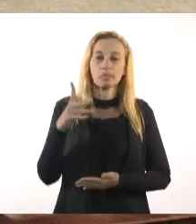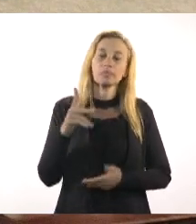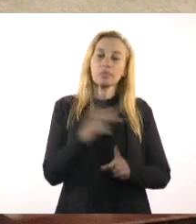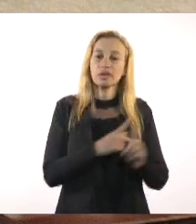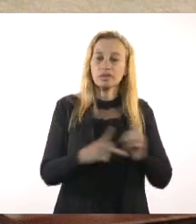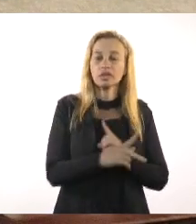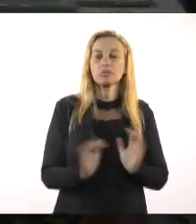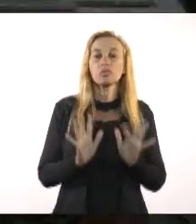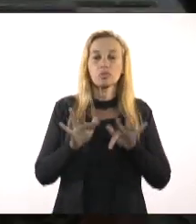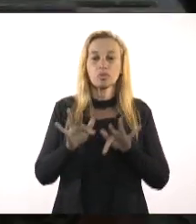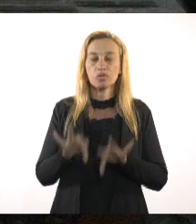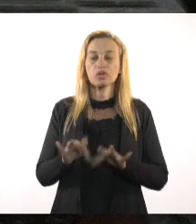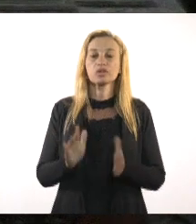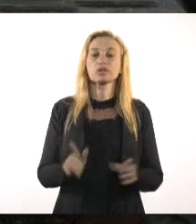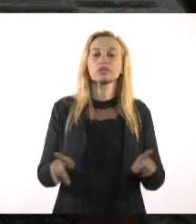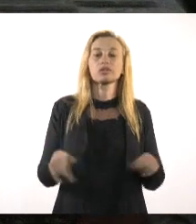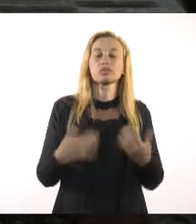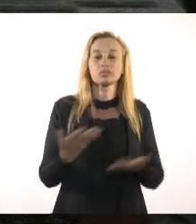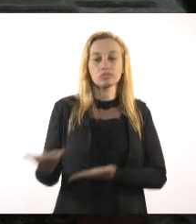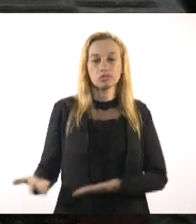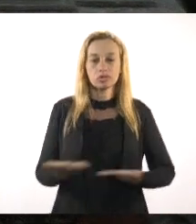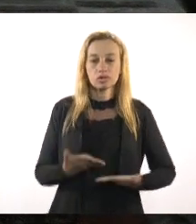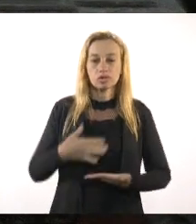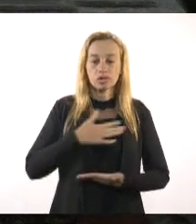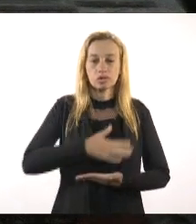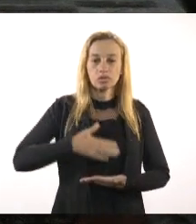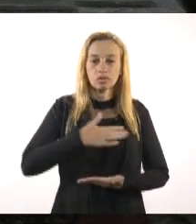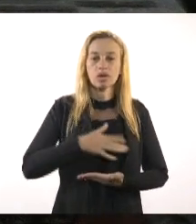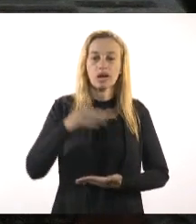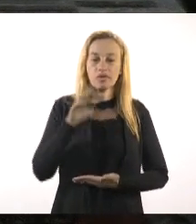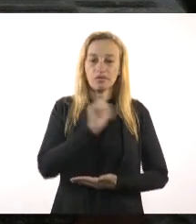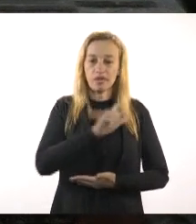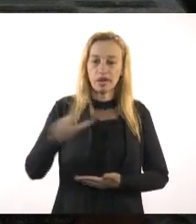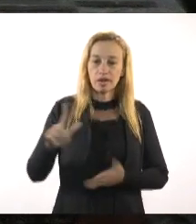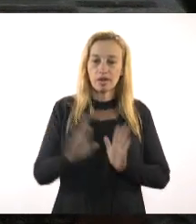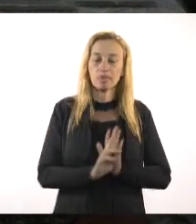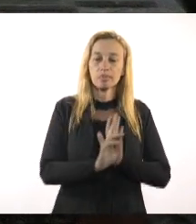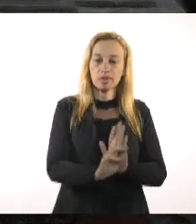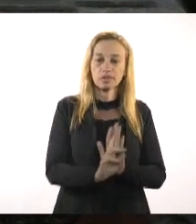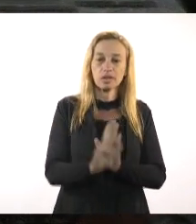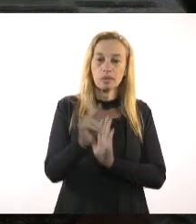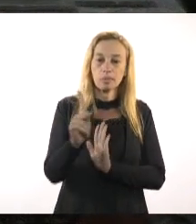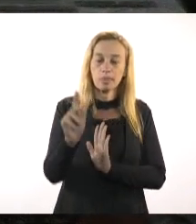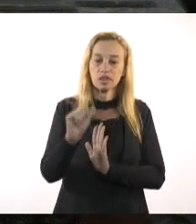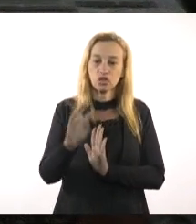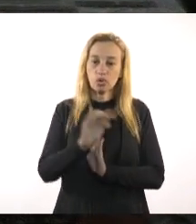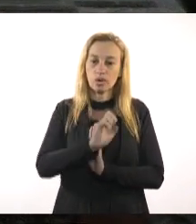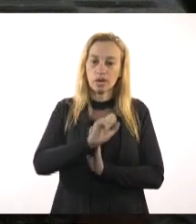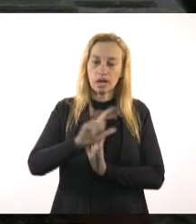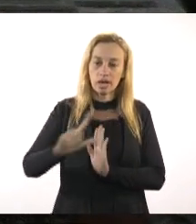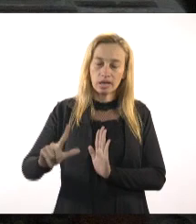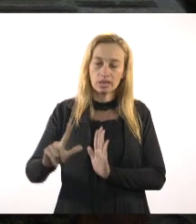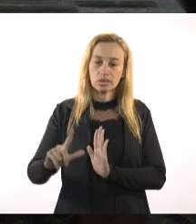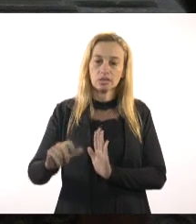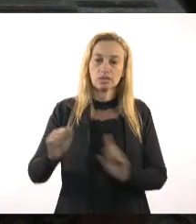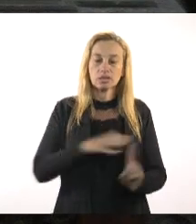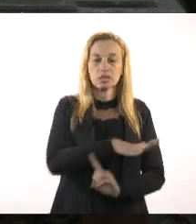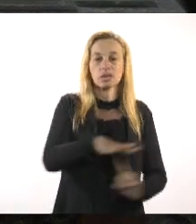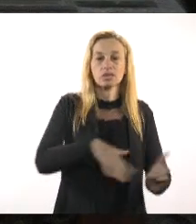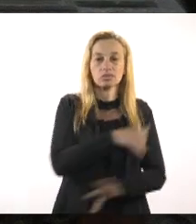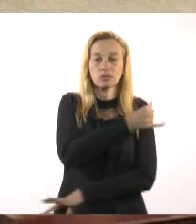E, por fim, gostaria de convidar o Rafael Costa, representante das pastorais sociais do Rio de Janeiro.